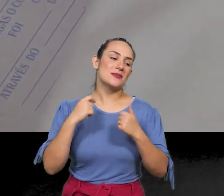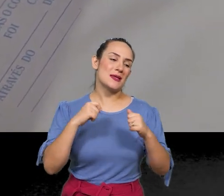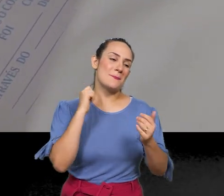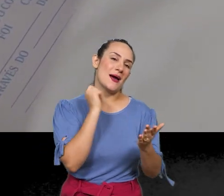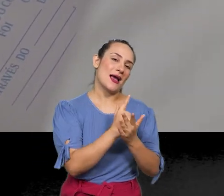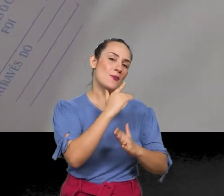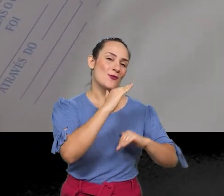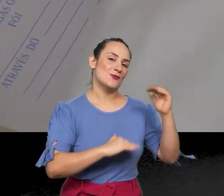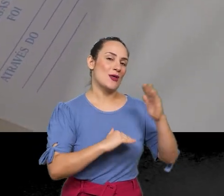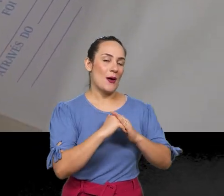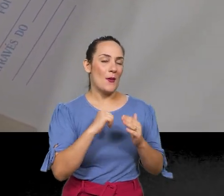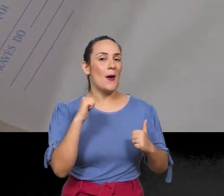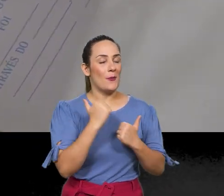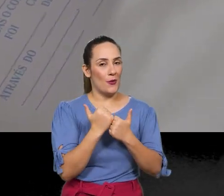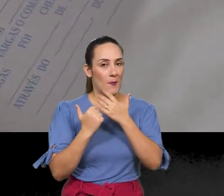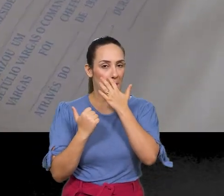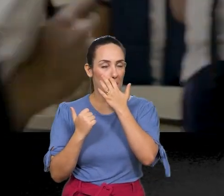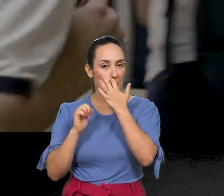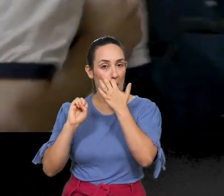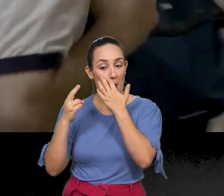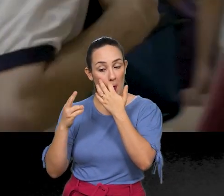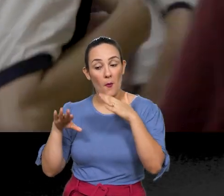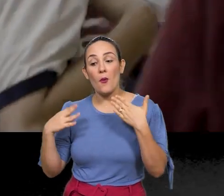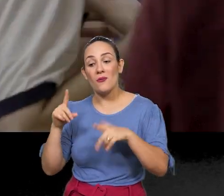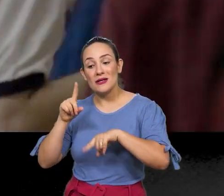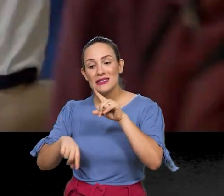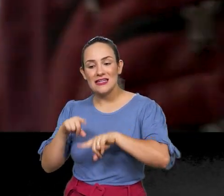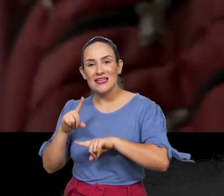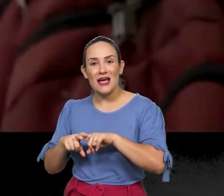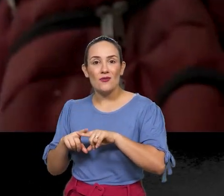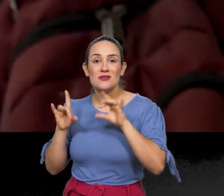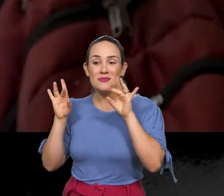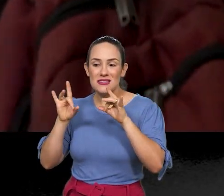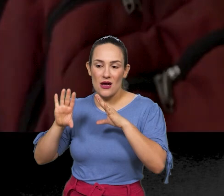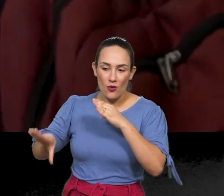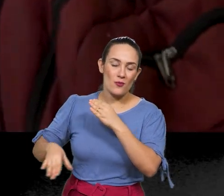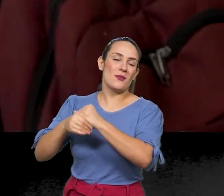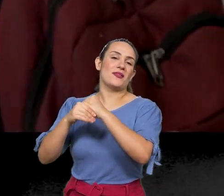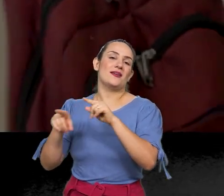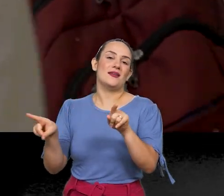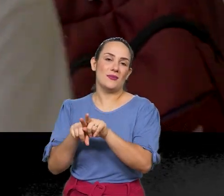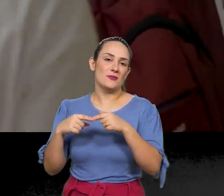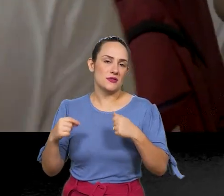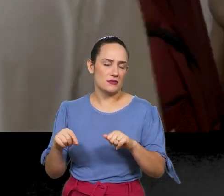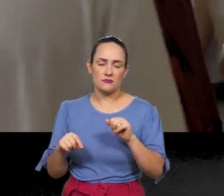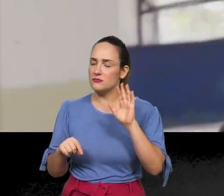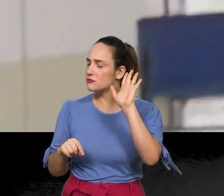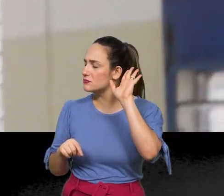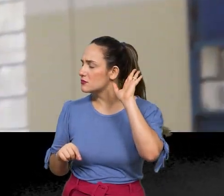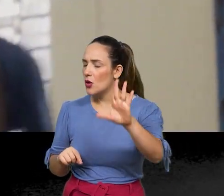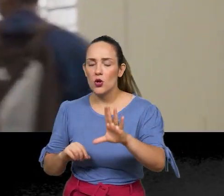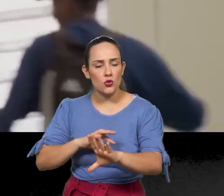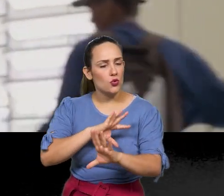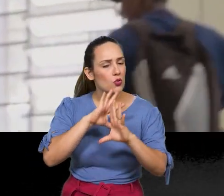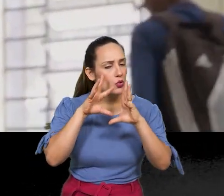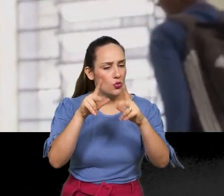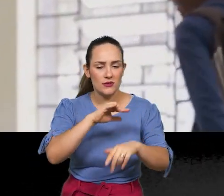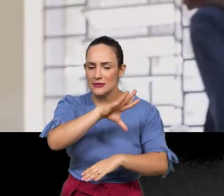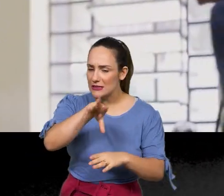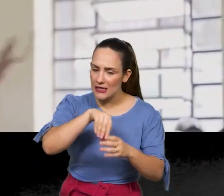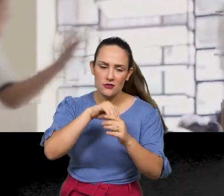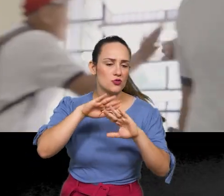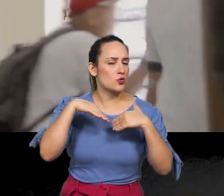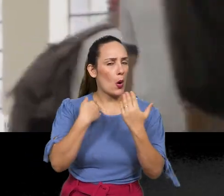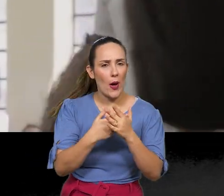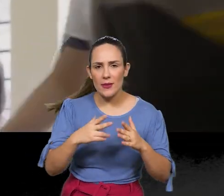ou do material especializado. E isso não pode, isso tudo, a escola ela tem que fornecer esse profissional de